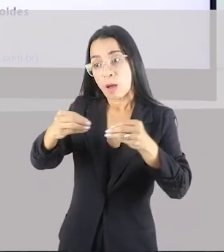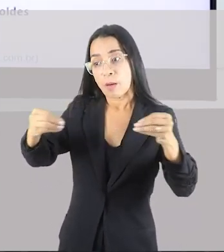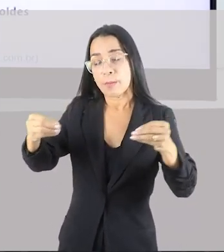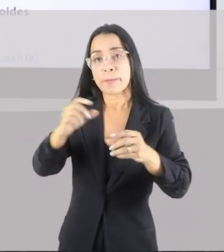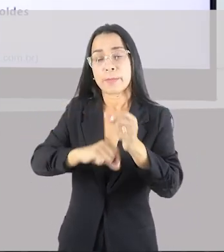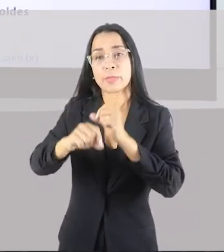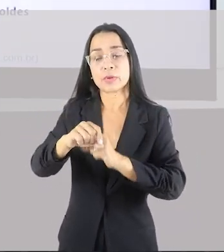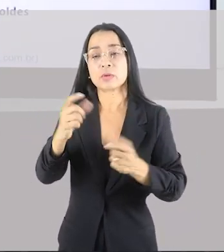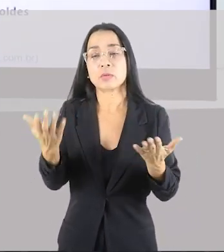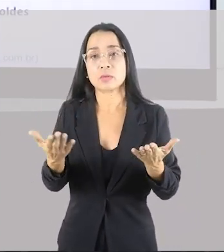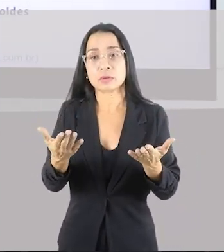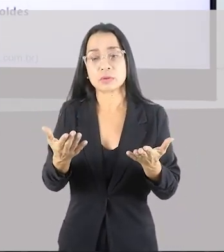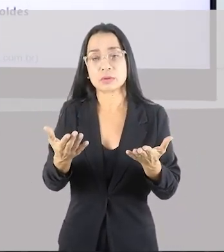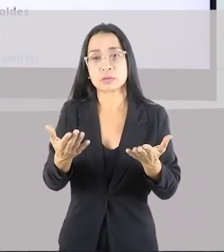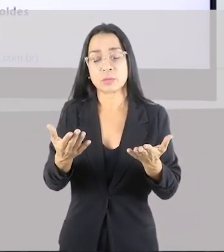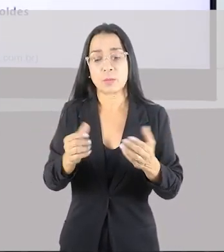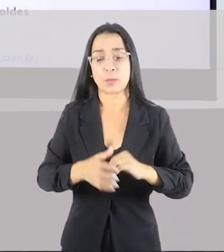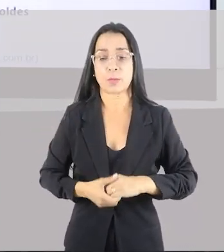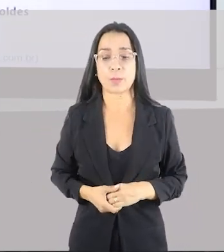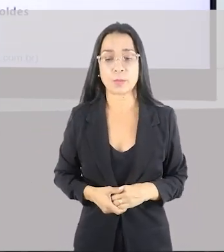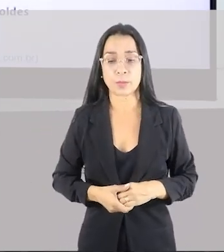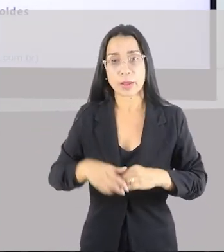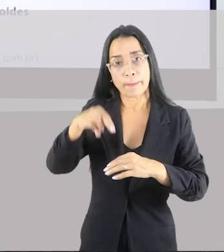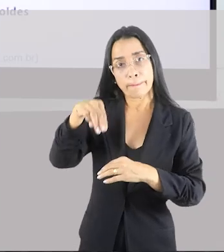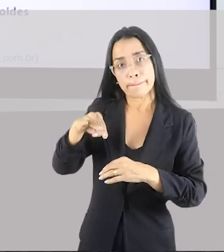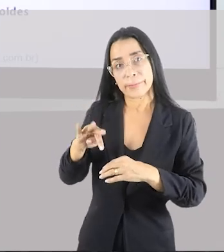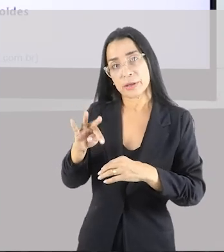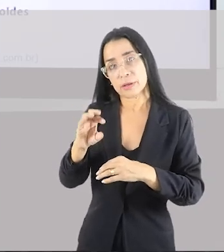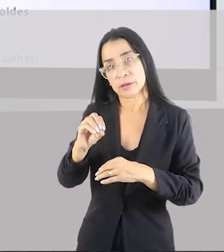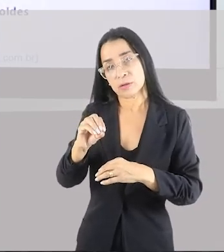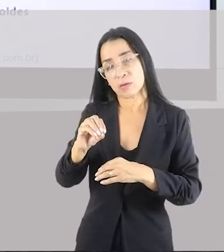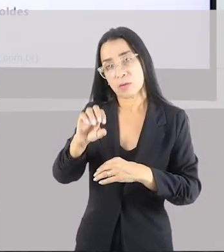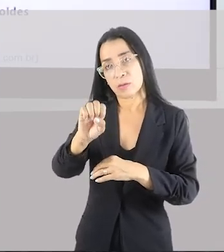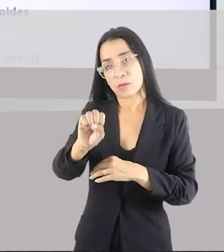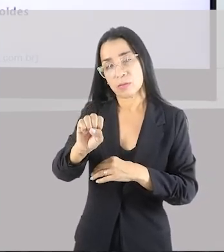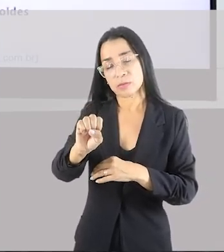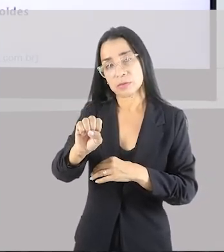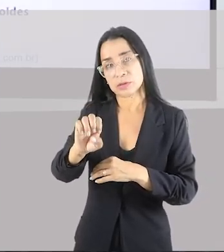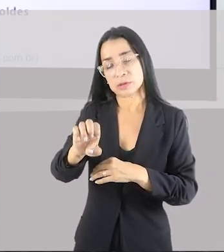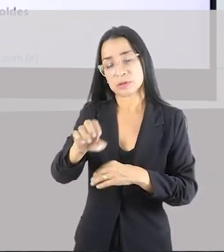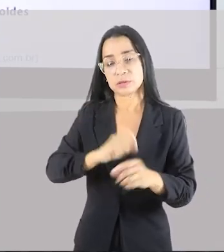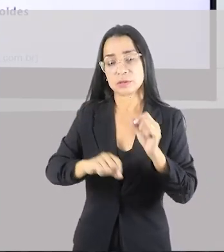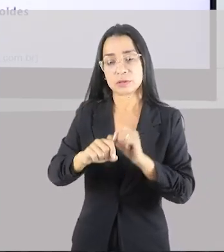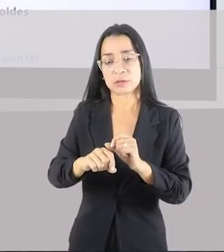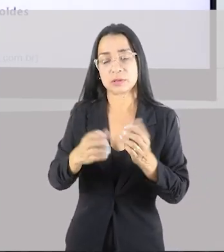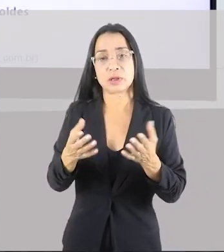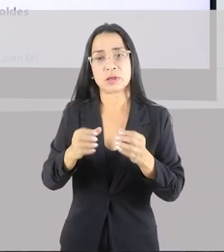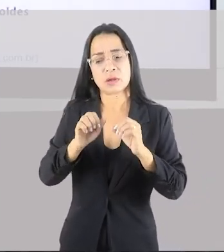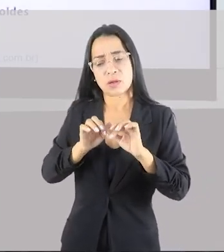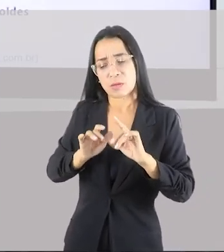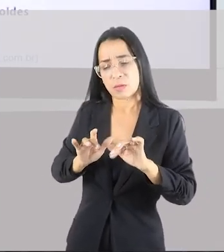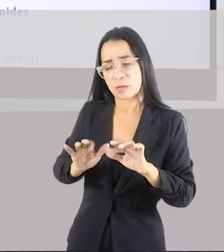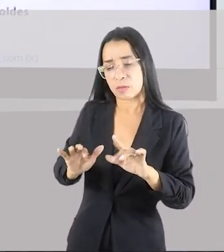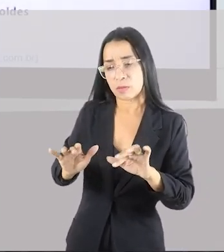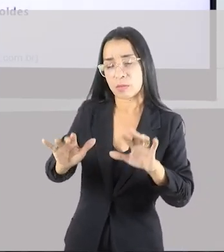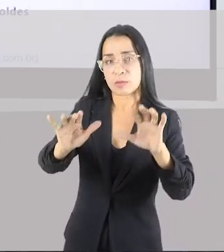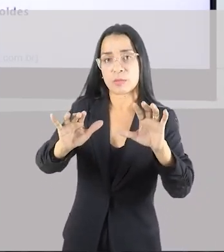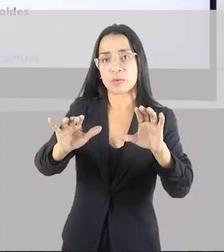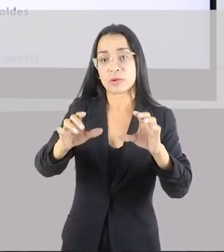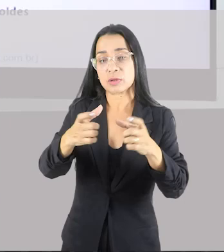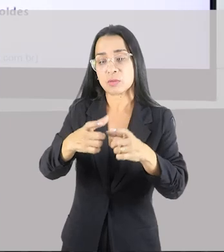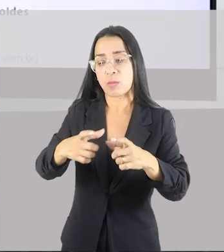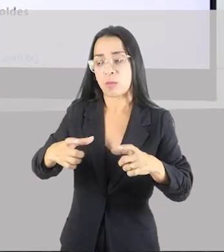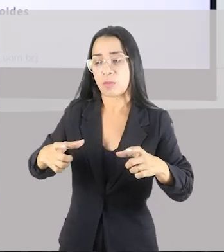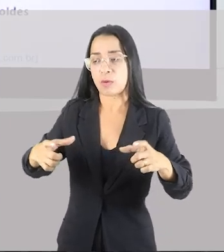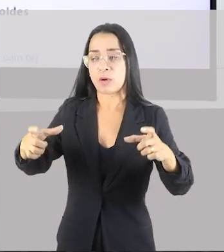processo, ela faz o processo de mitose, tá certo? Ao fazer mitose, ela vai se proliferando, aumentando